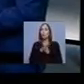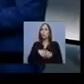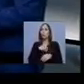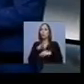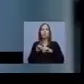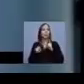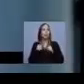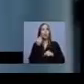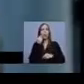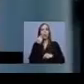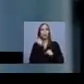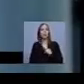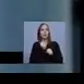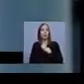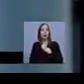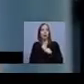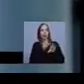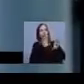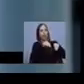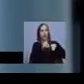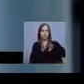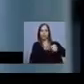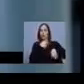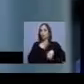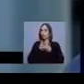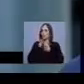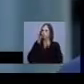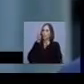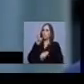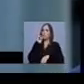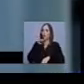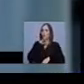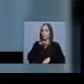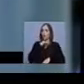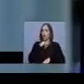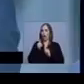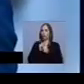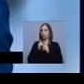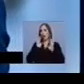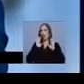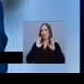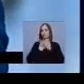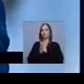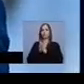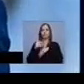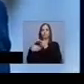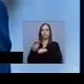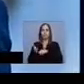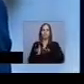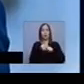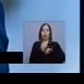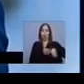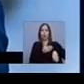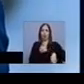ser só o pai de família o atleta tranqüila é conseguir fazer isso eu não lembro até